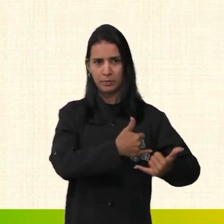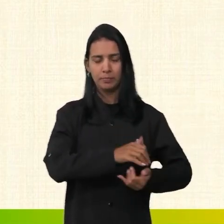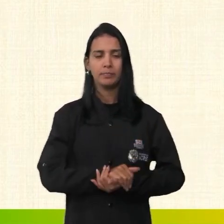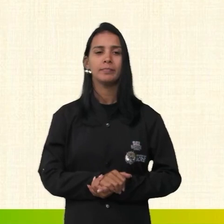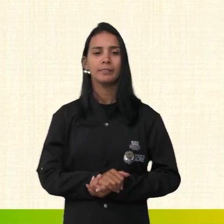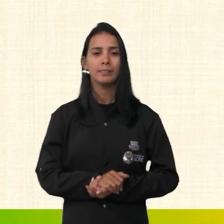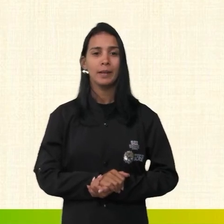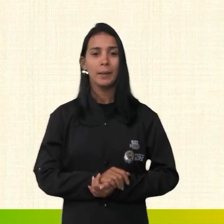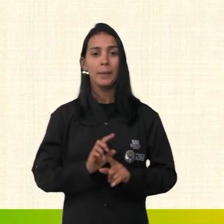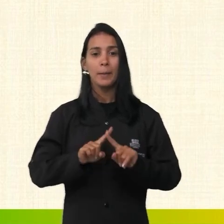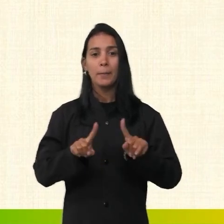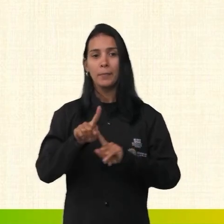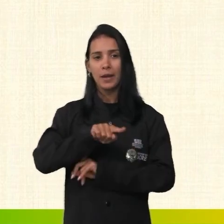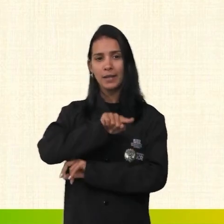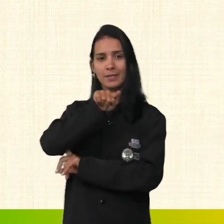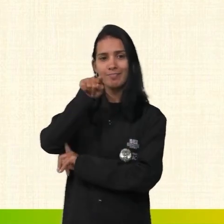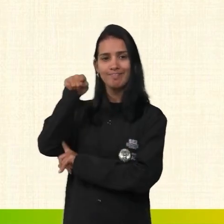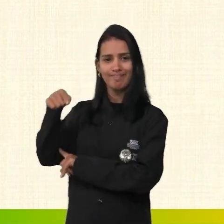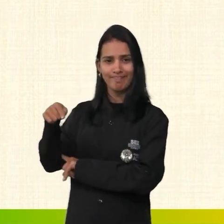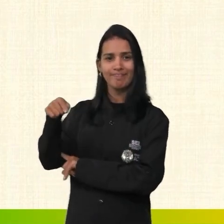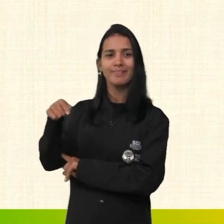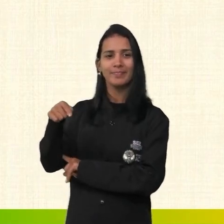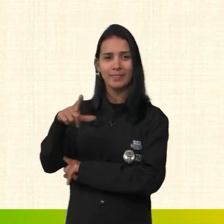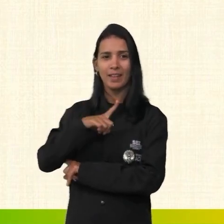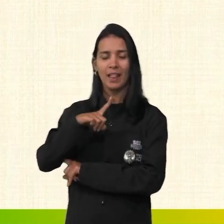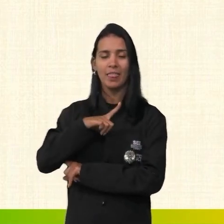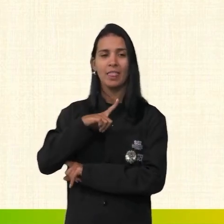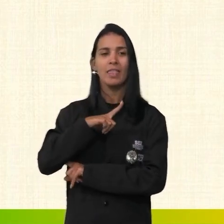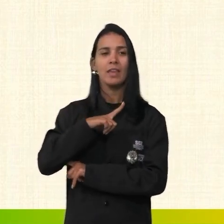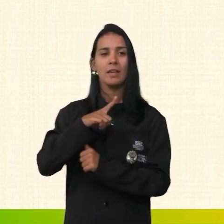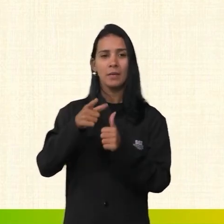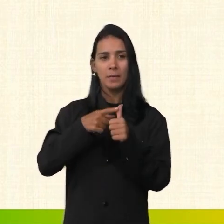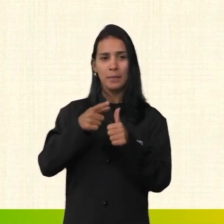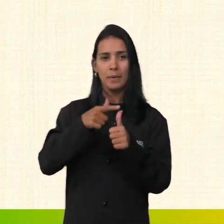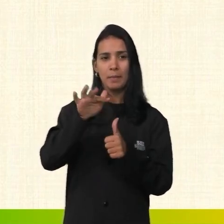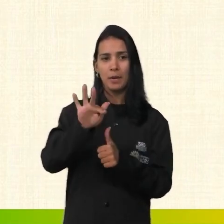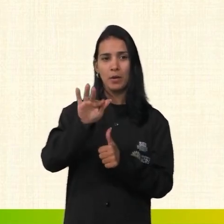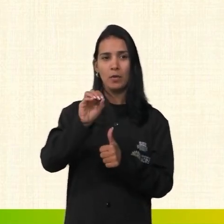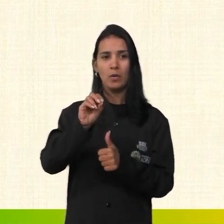E na lista de irregulares nós temos forget, esquecer.